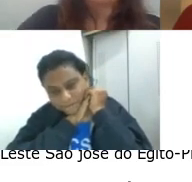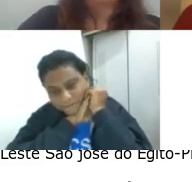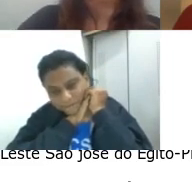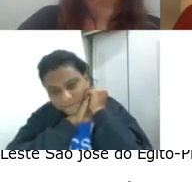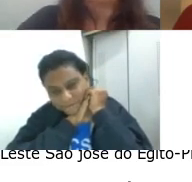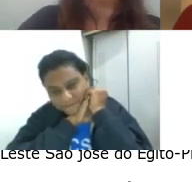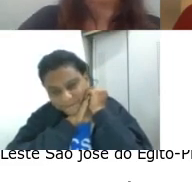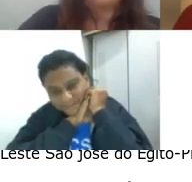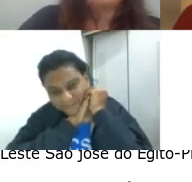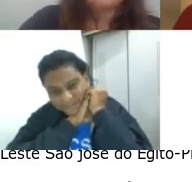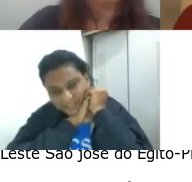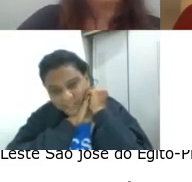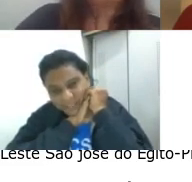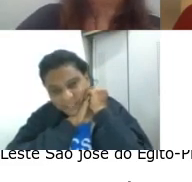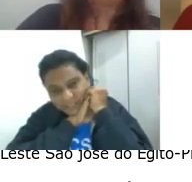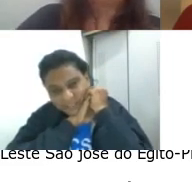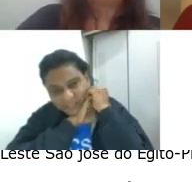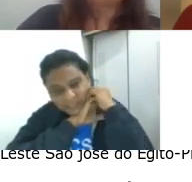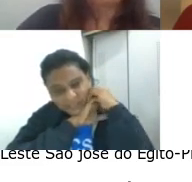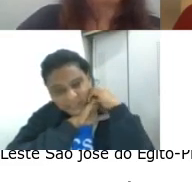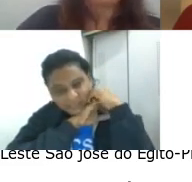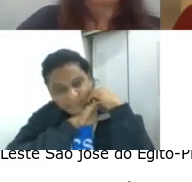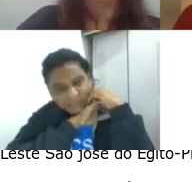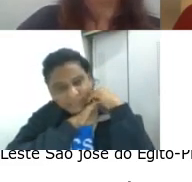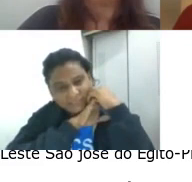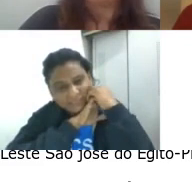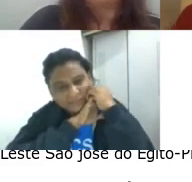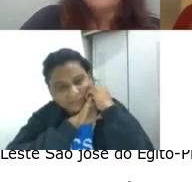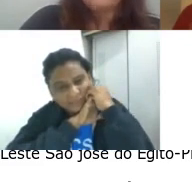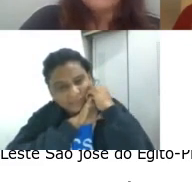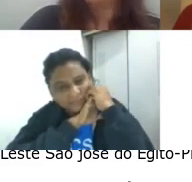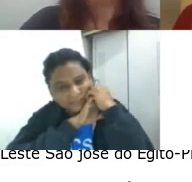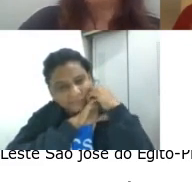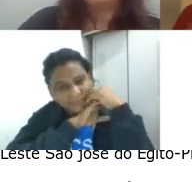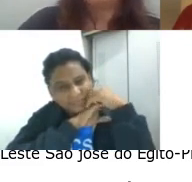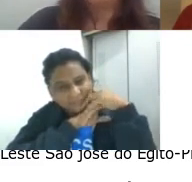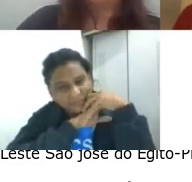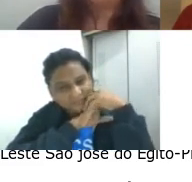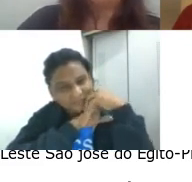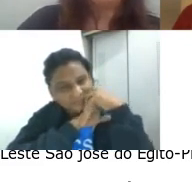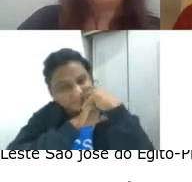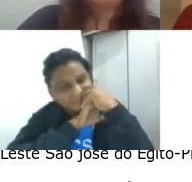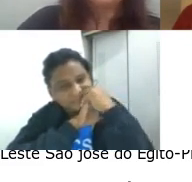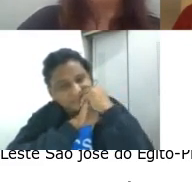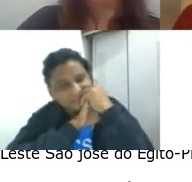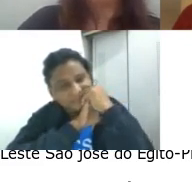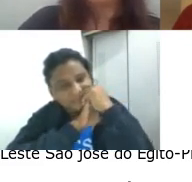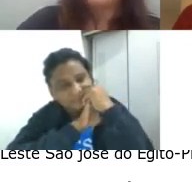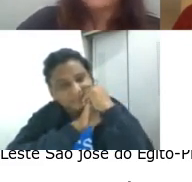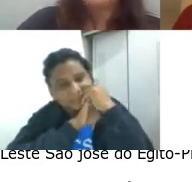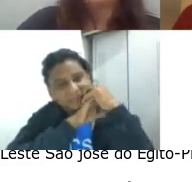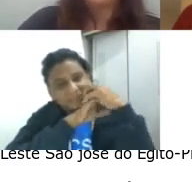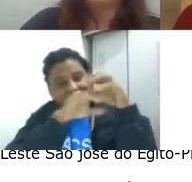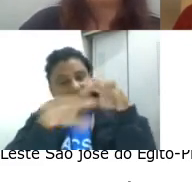ele tem o diagnóstico confirmado esse registro ele passa para um segundo livro que é o livro de acompanhamento que geralmente ele é alimentado pelo